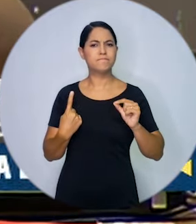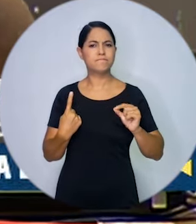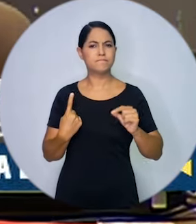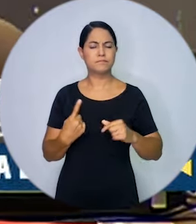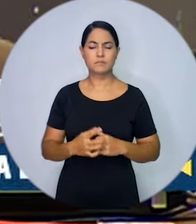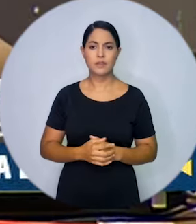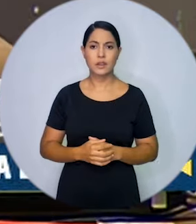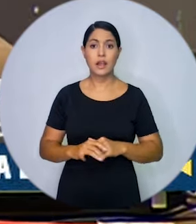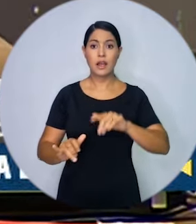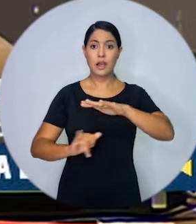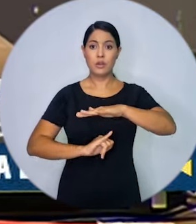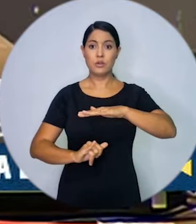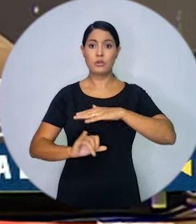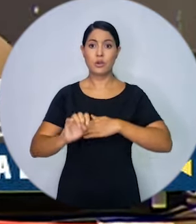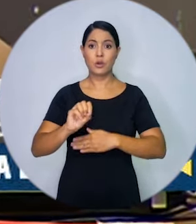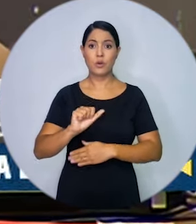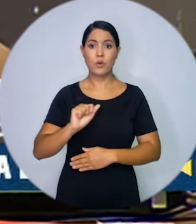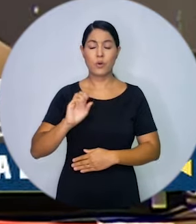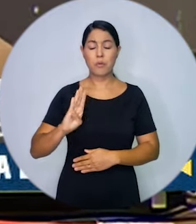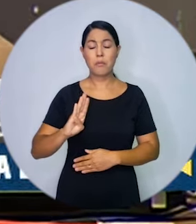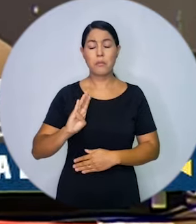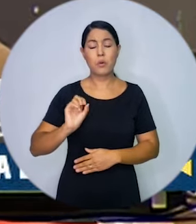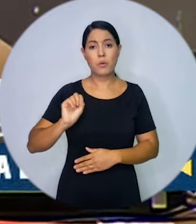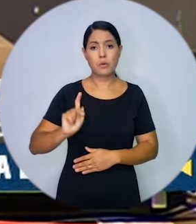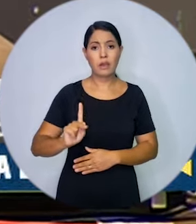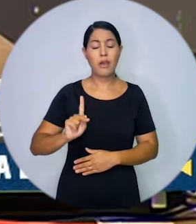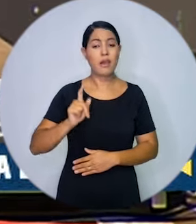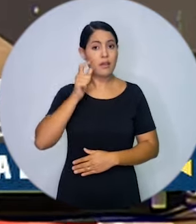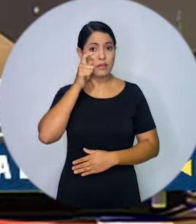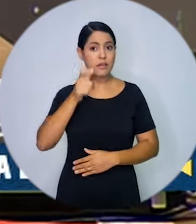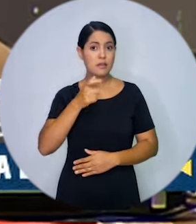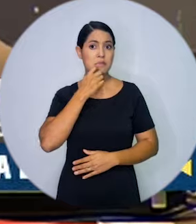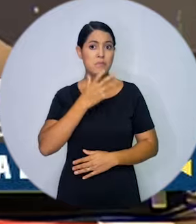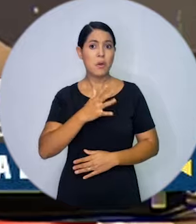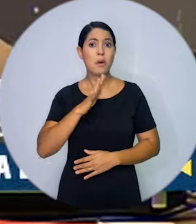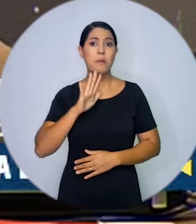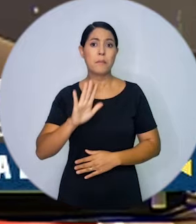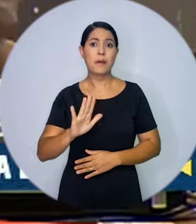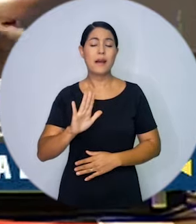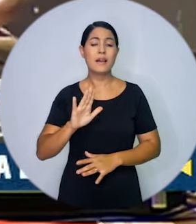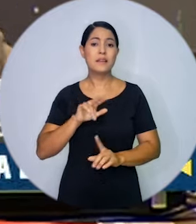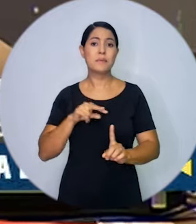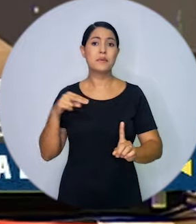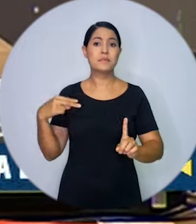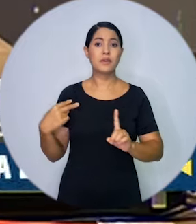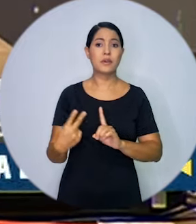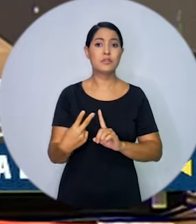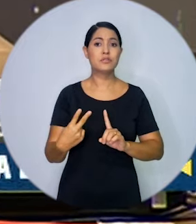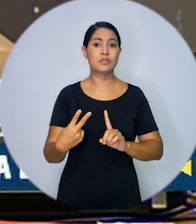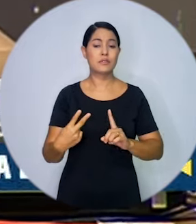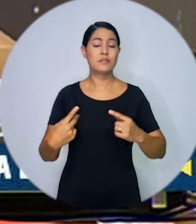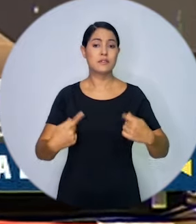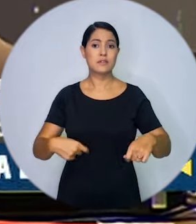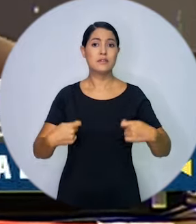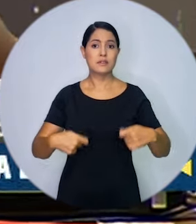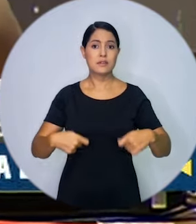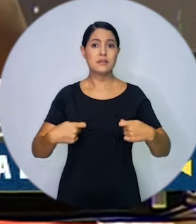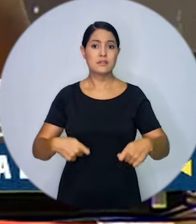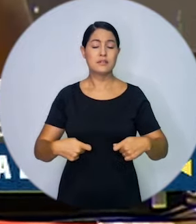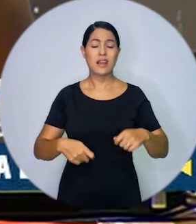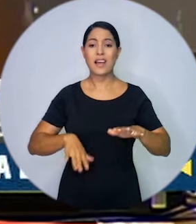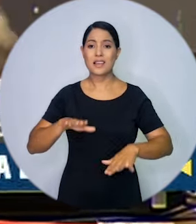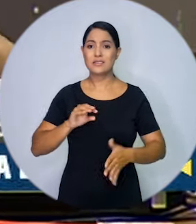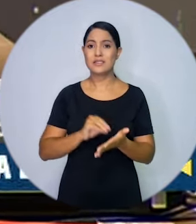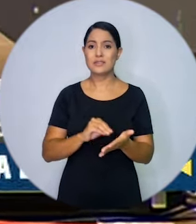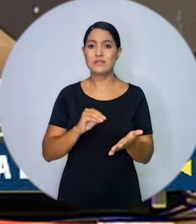por mais que a instituição seja bem intencionada, às vezes ela não conseguia ter aquele olhar para algumas situações que se faziam necessárias. Então, temos